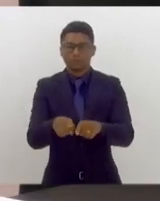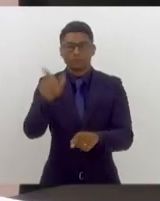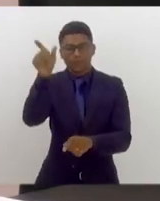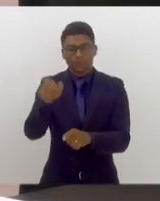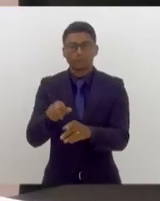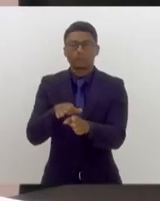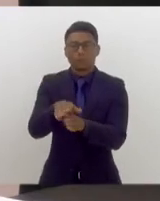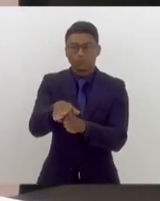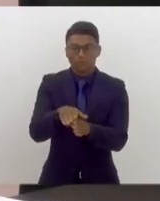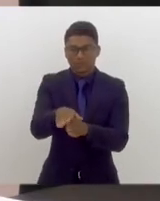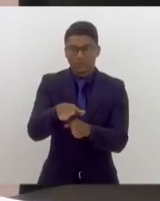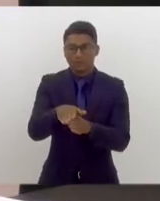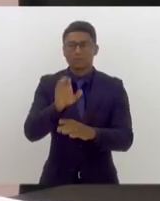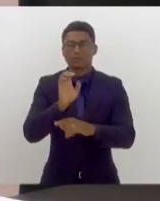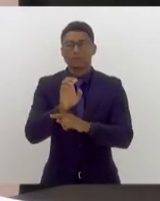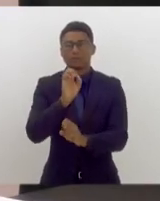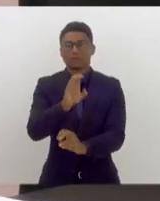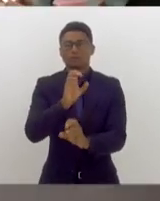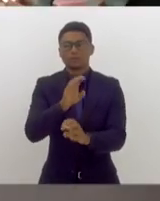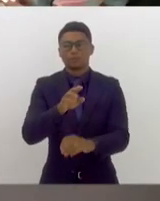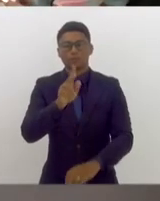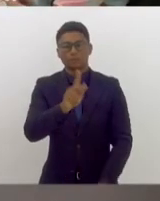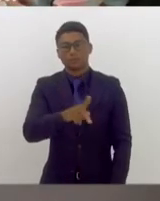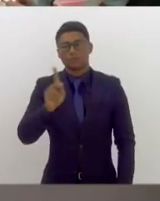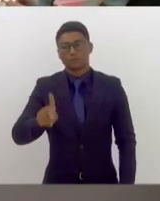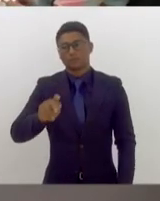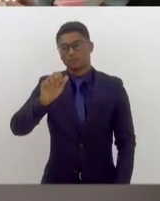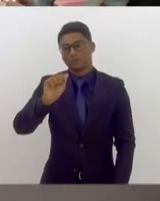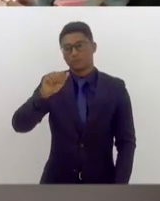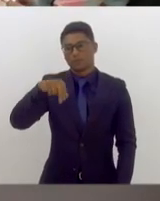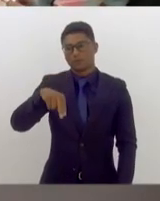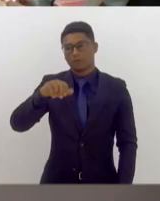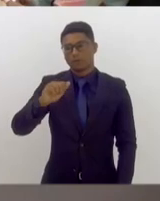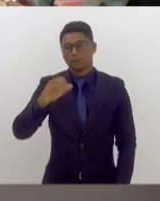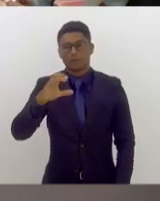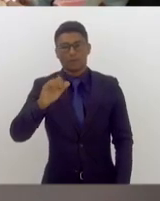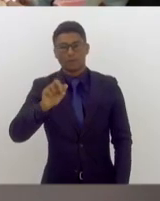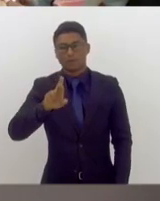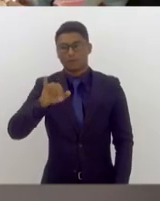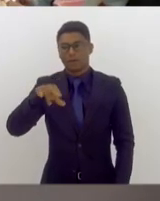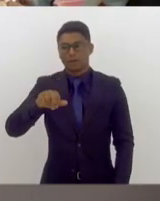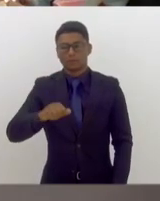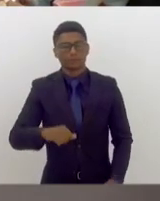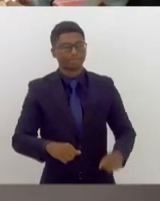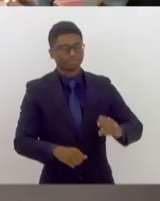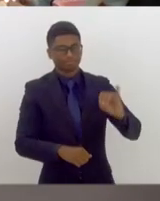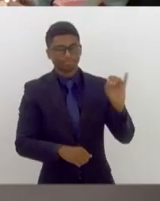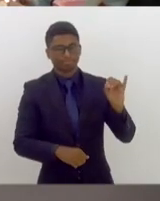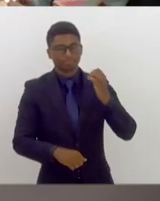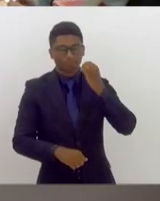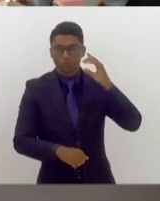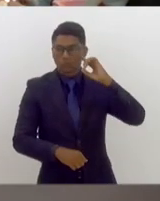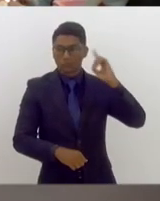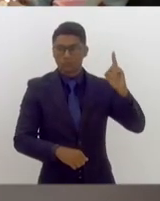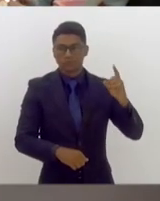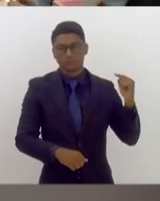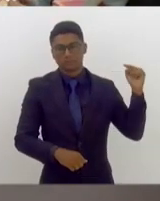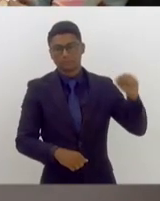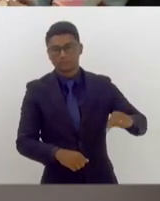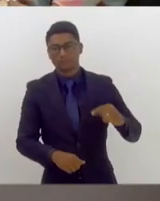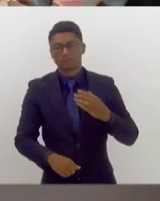educação, a professora Ana Karina Brenner. Olá, bom dia a todas, todos e todes. Um prazer estar aqui.